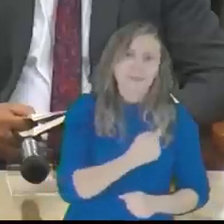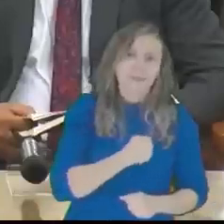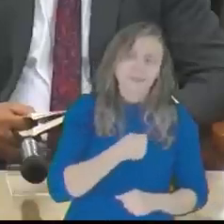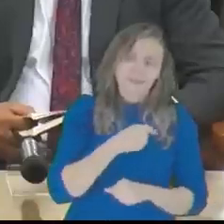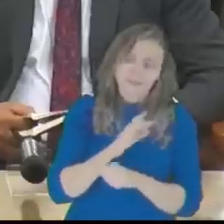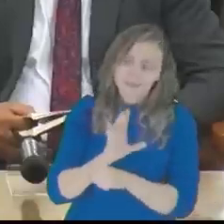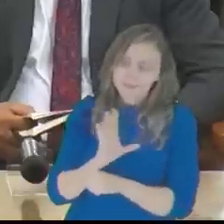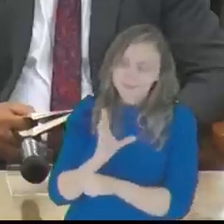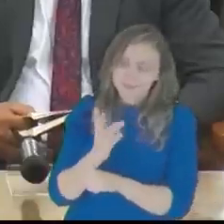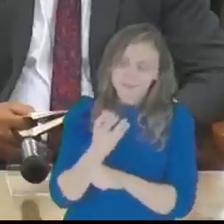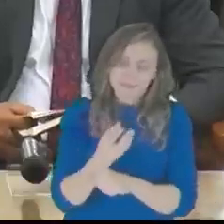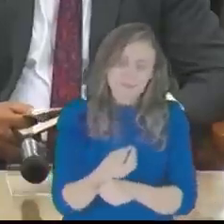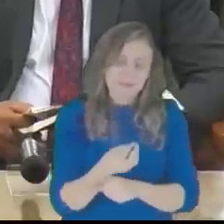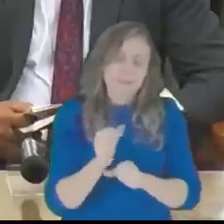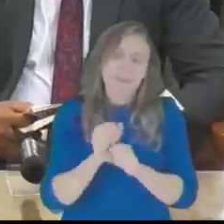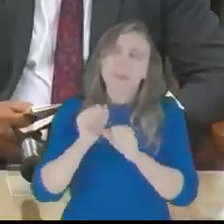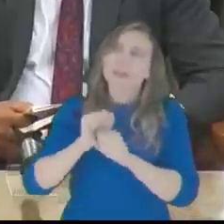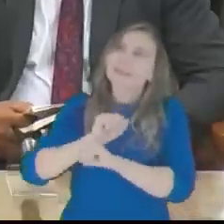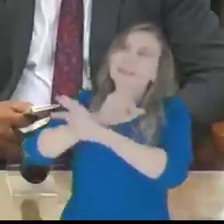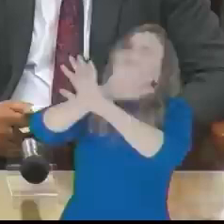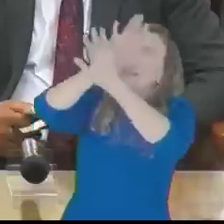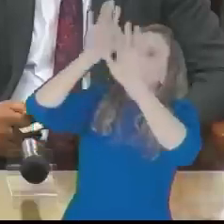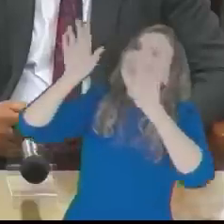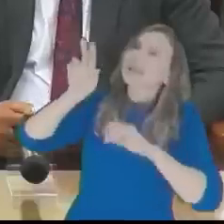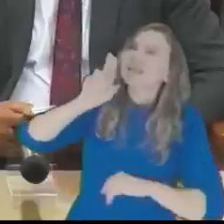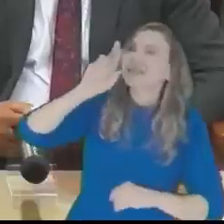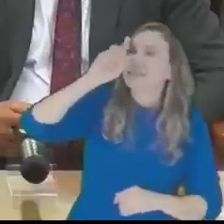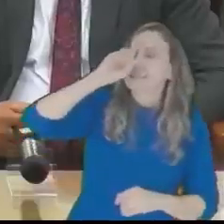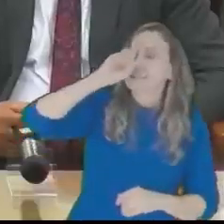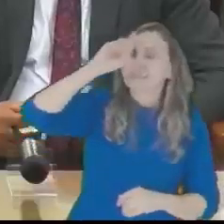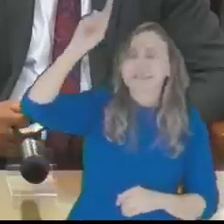Glória seja dado o nome do Senhor nesta noite. Aleluia.